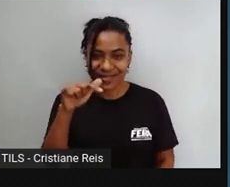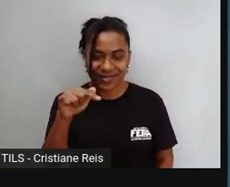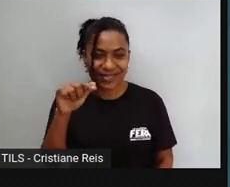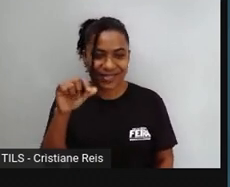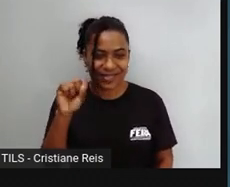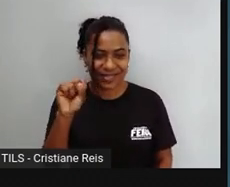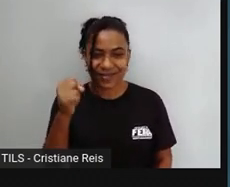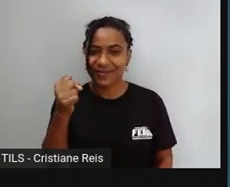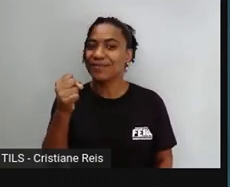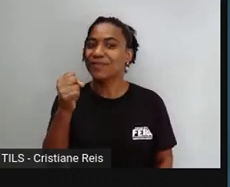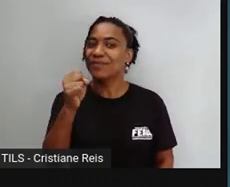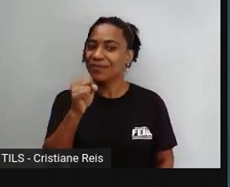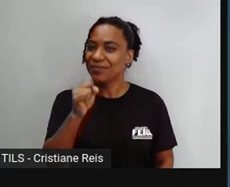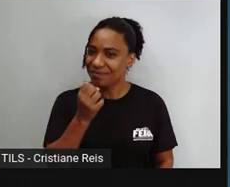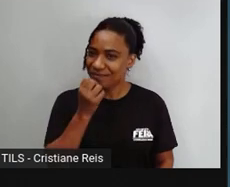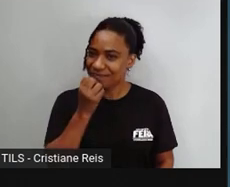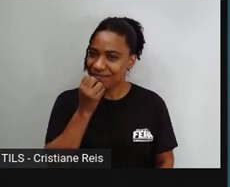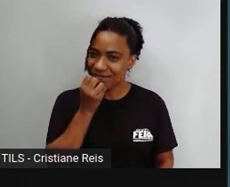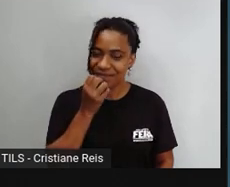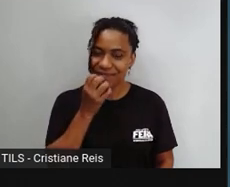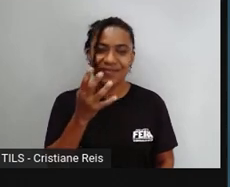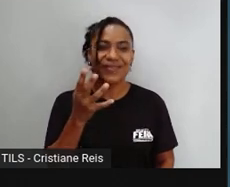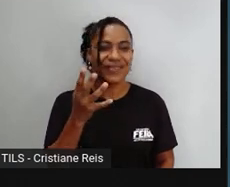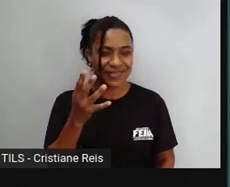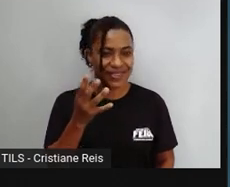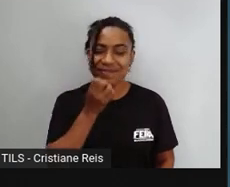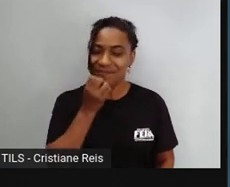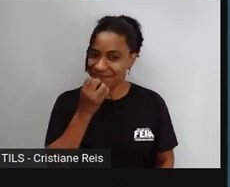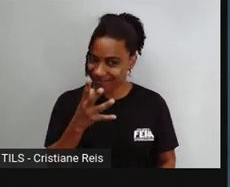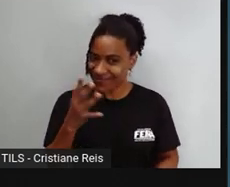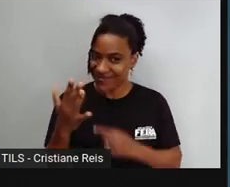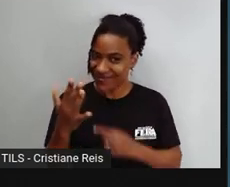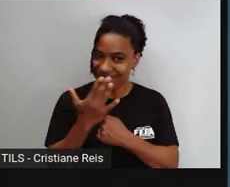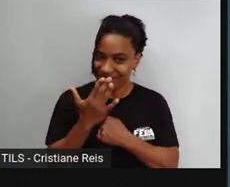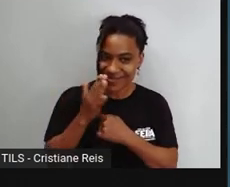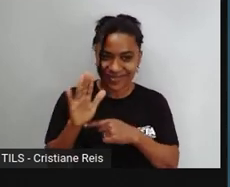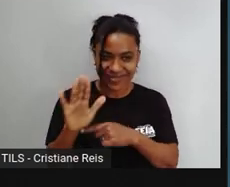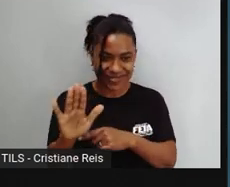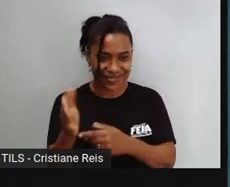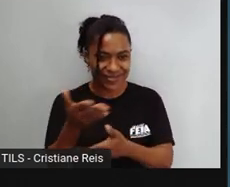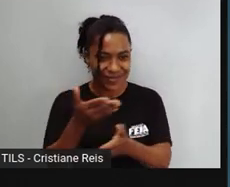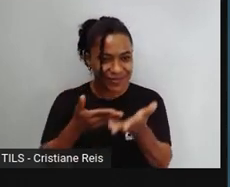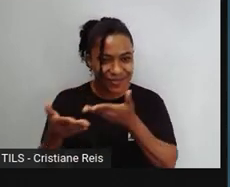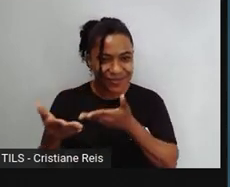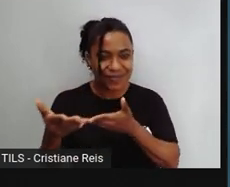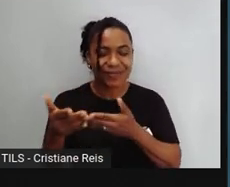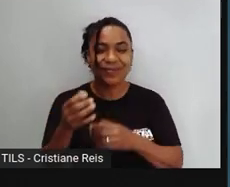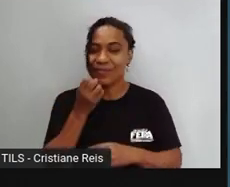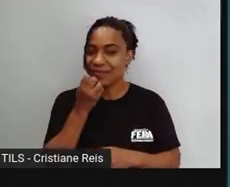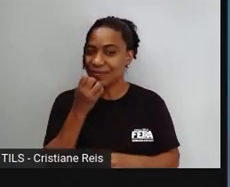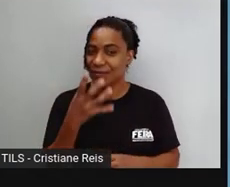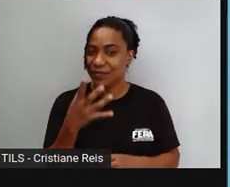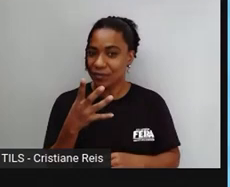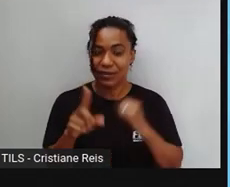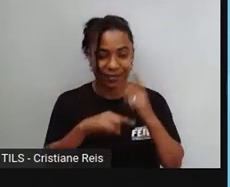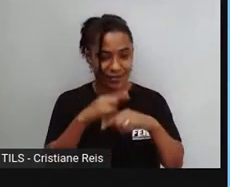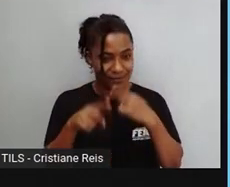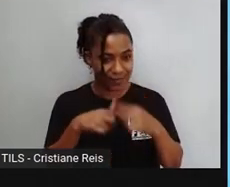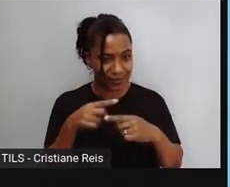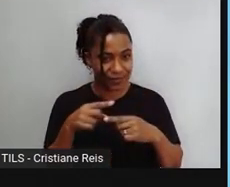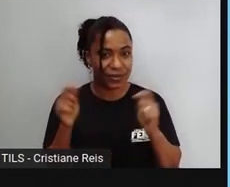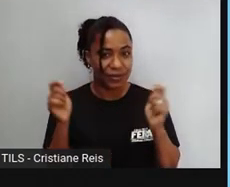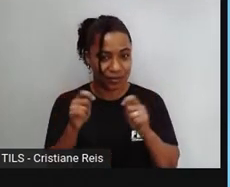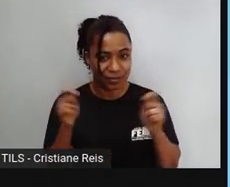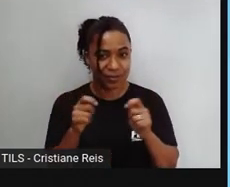1.978 pontos. Estão vendo como o trabalho de equipe funciona bem? Então, aqui vocês podem, depois, exibir